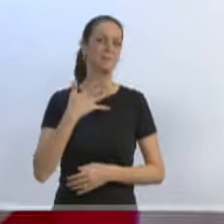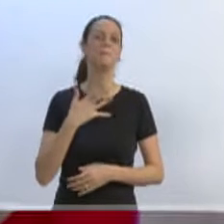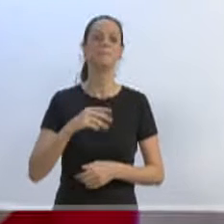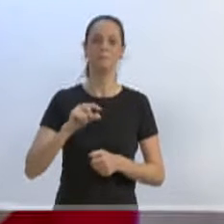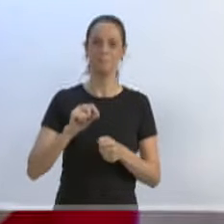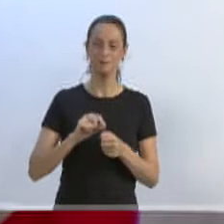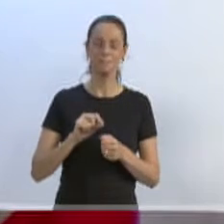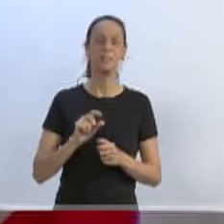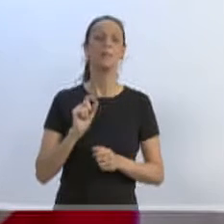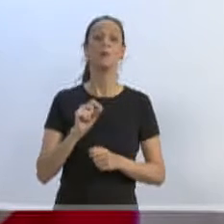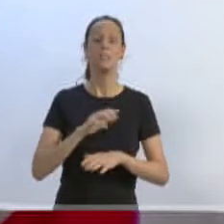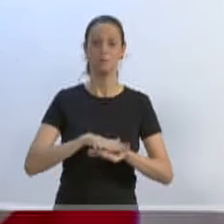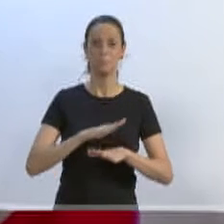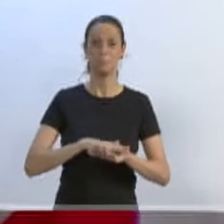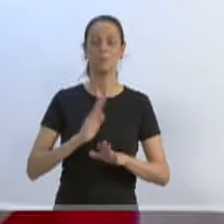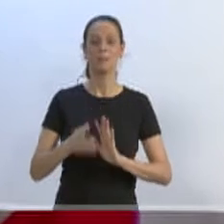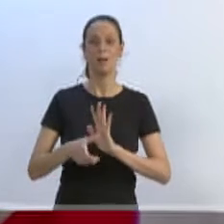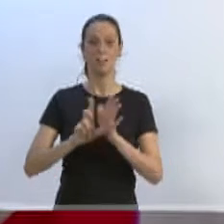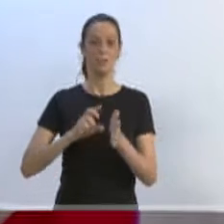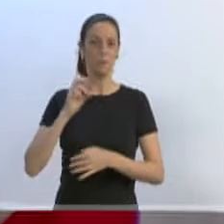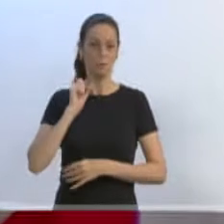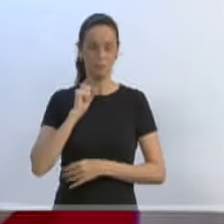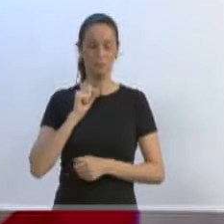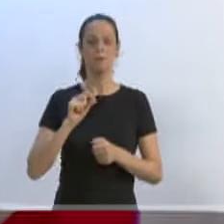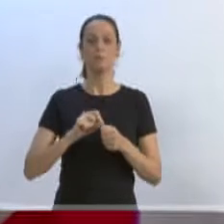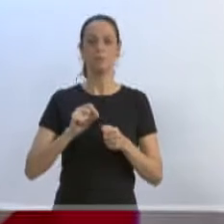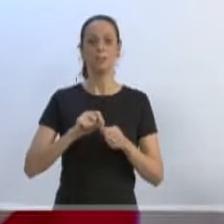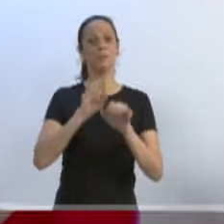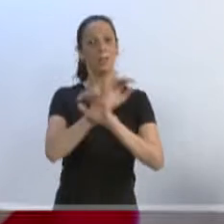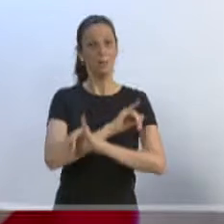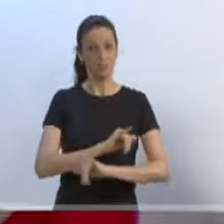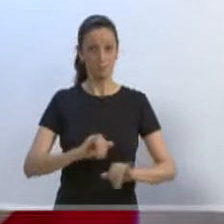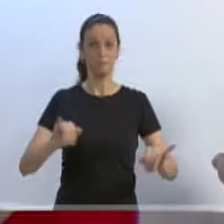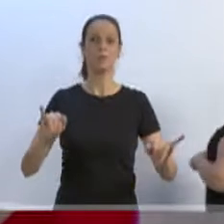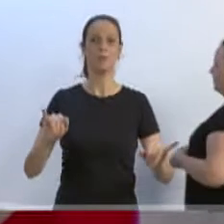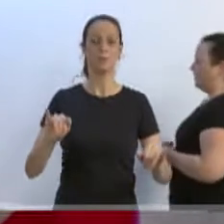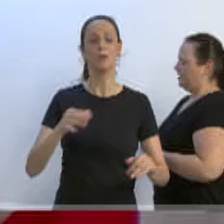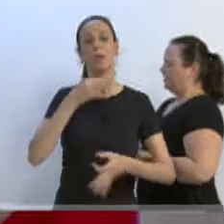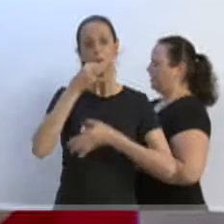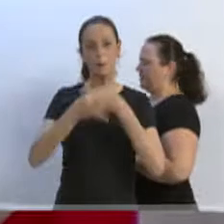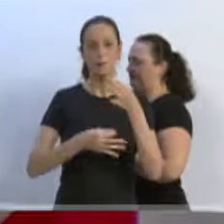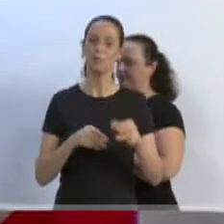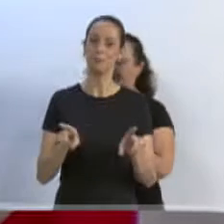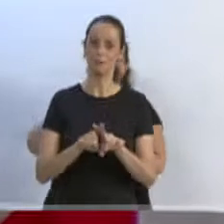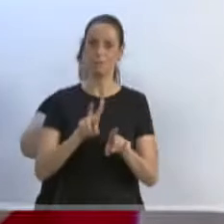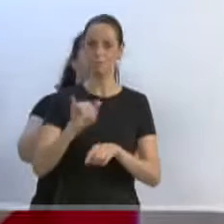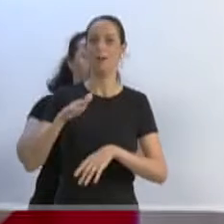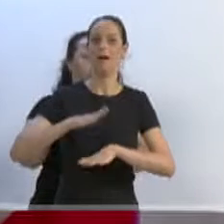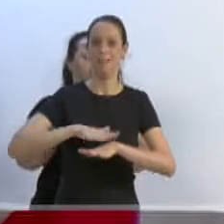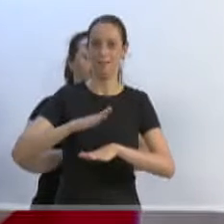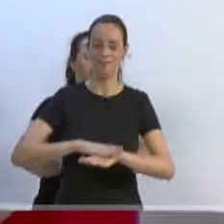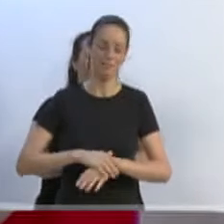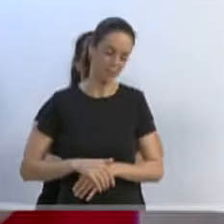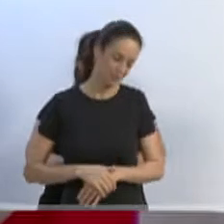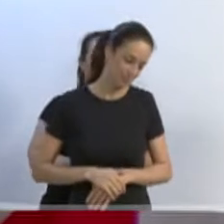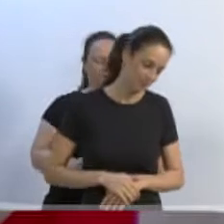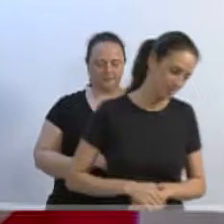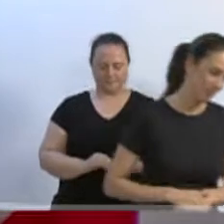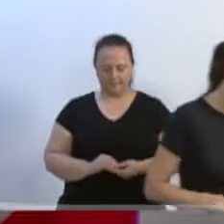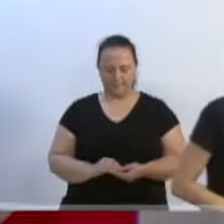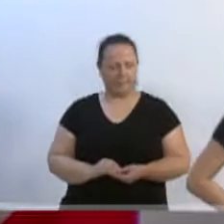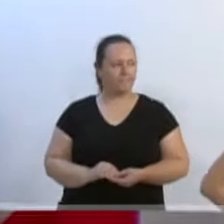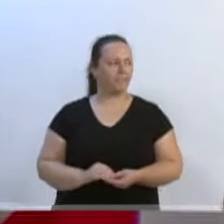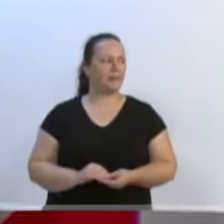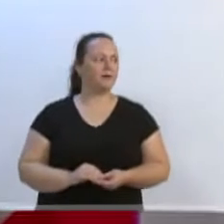aquilo que o vereador sílvio semana já comunicou e comentou em fazer que aquela comissão para